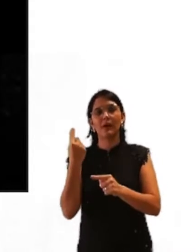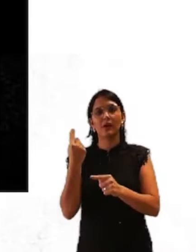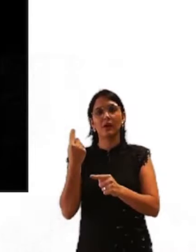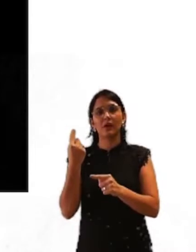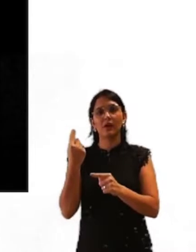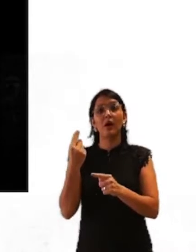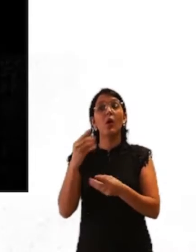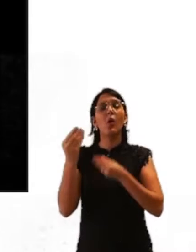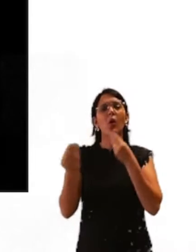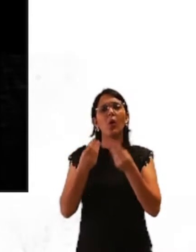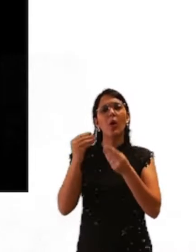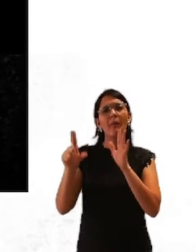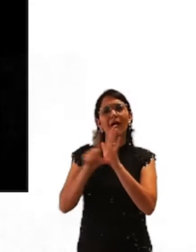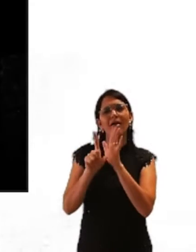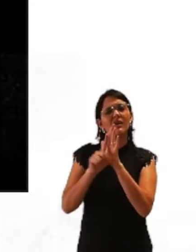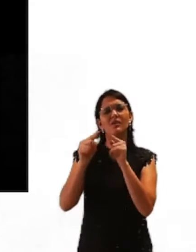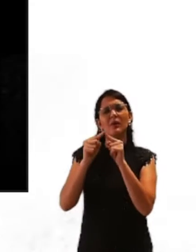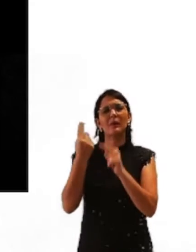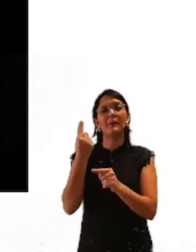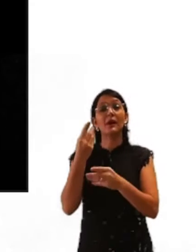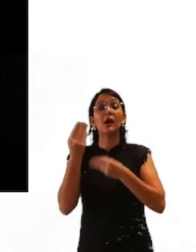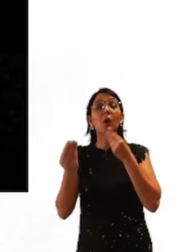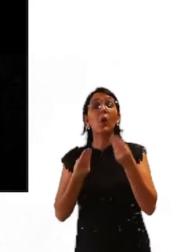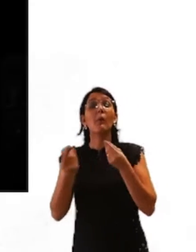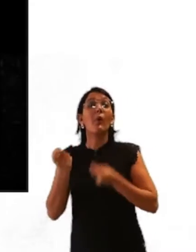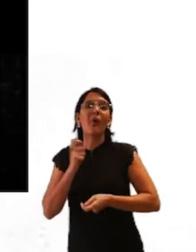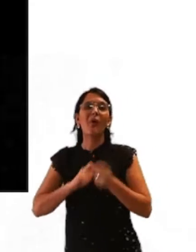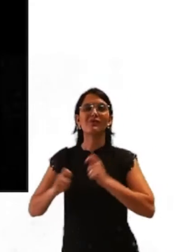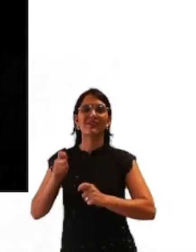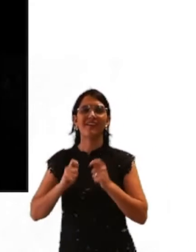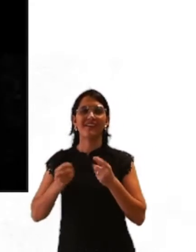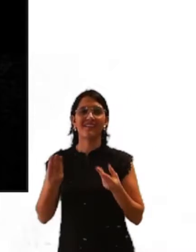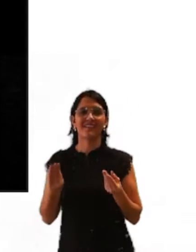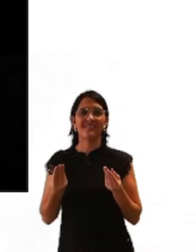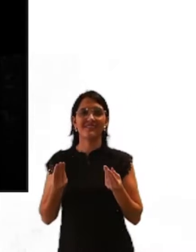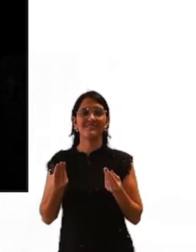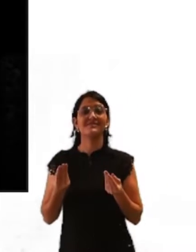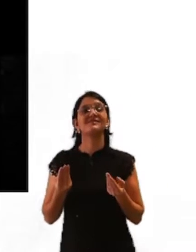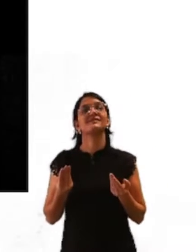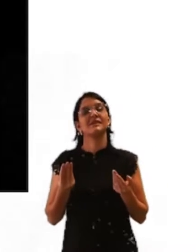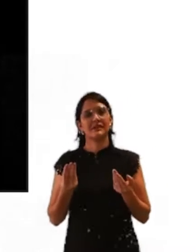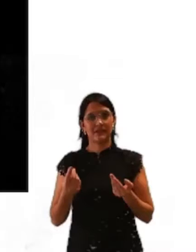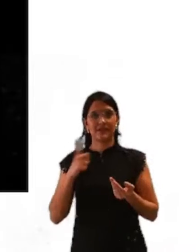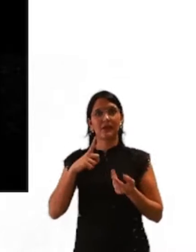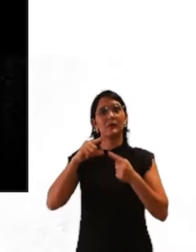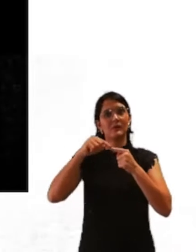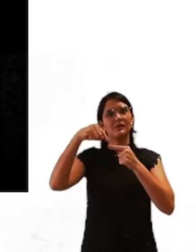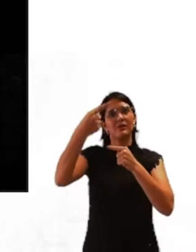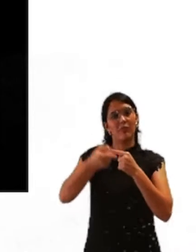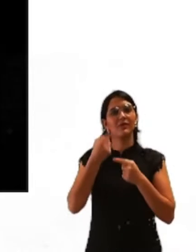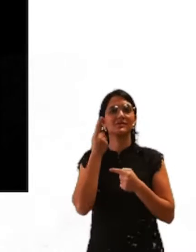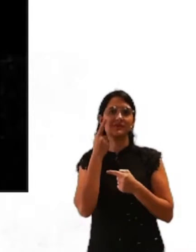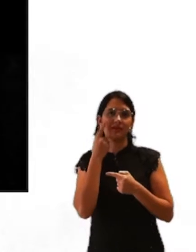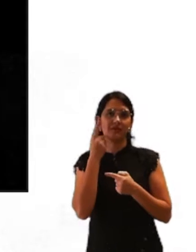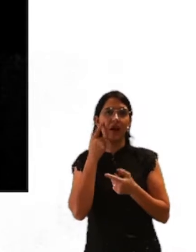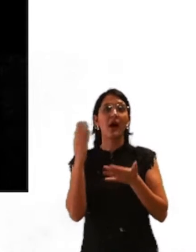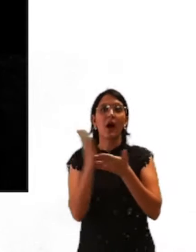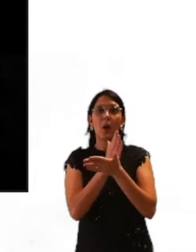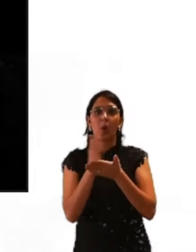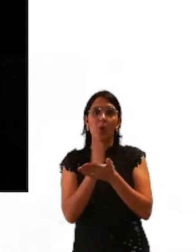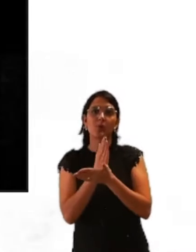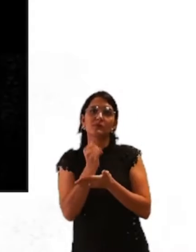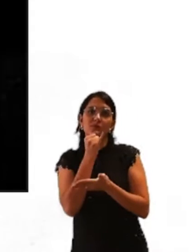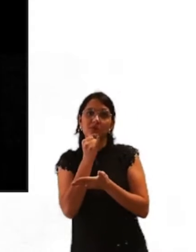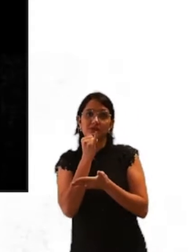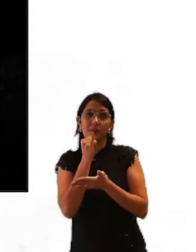do modelo legalista, como que eu exerço o controle desses subjetivismos? Aí a gente vai ver lá na frente que alguns autores, por exemplo,